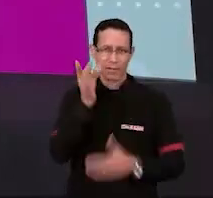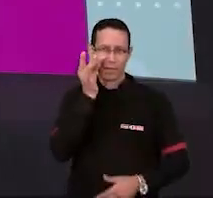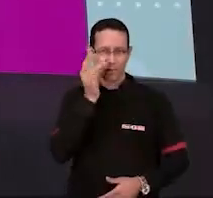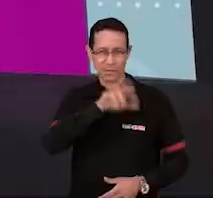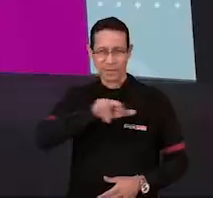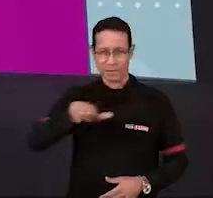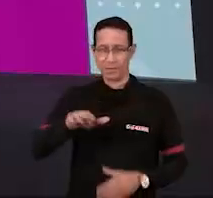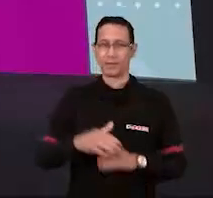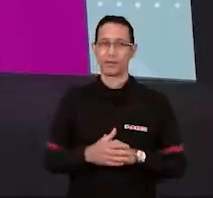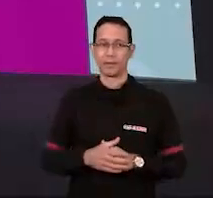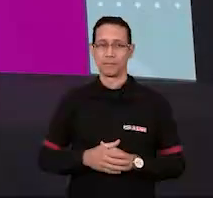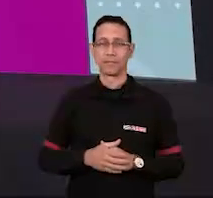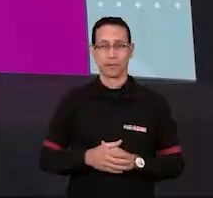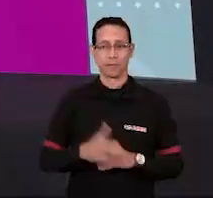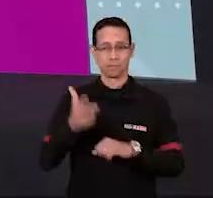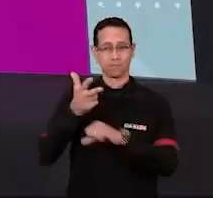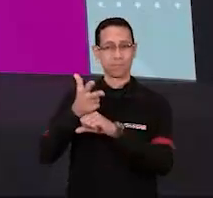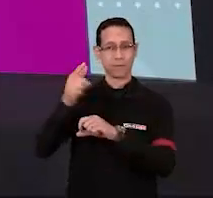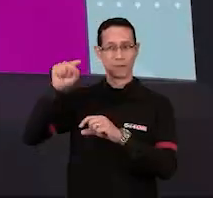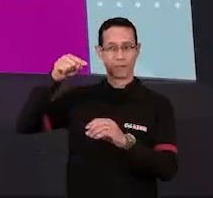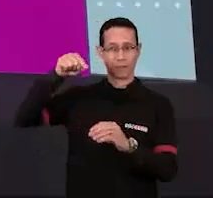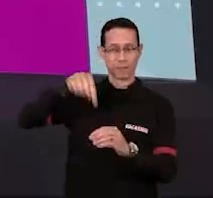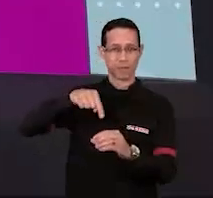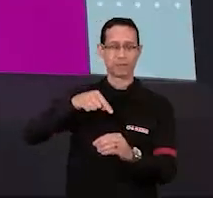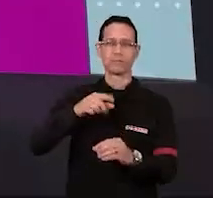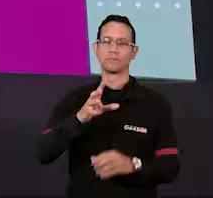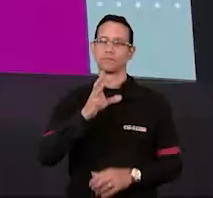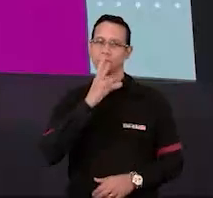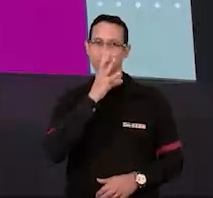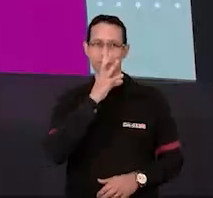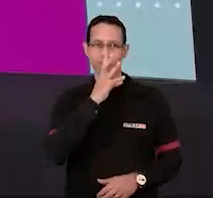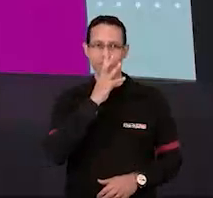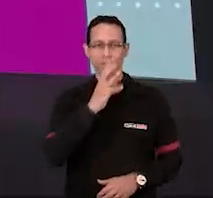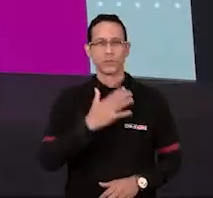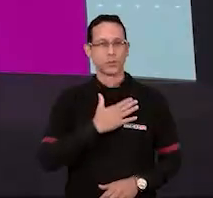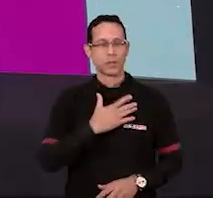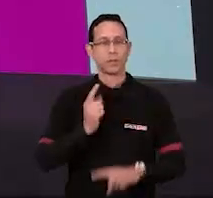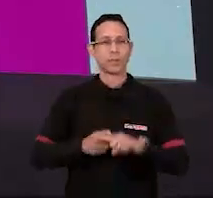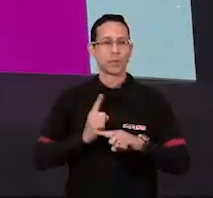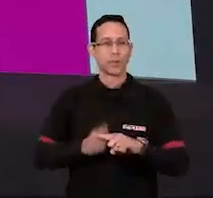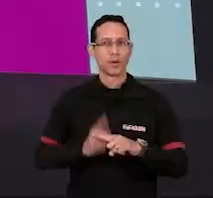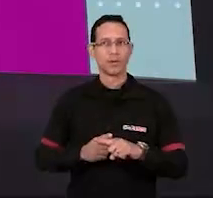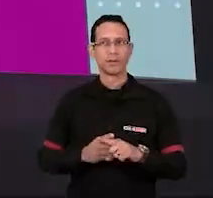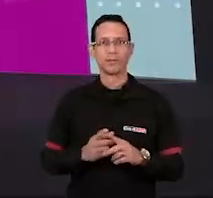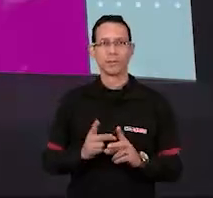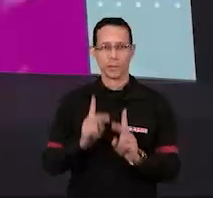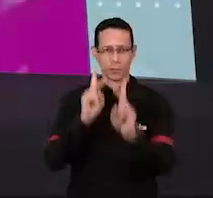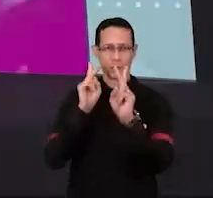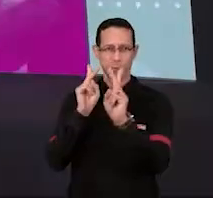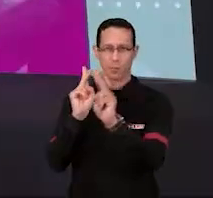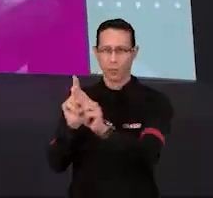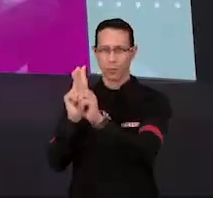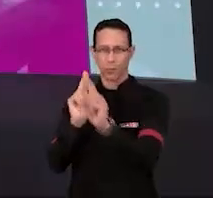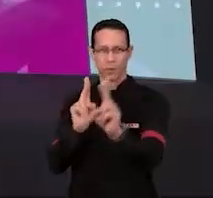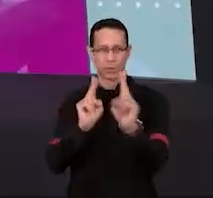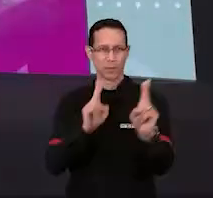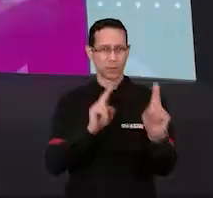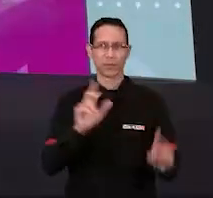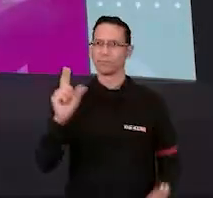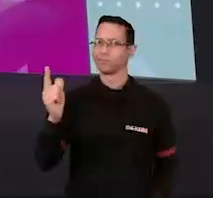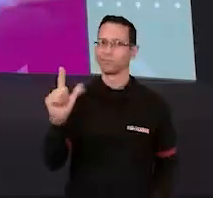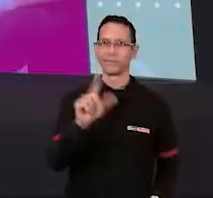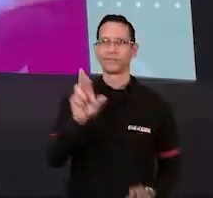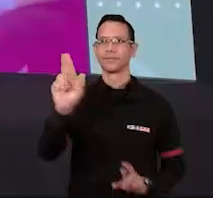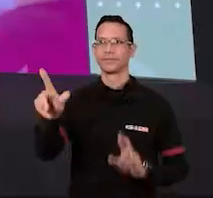é que a otoendoscopia é fascinante, porque você não tem uma otoendoscopia igual, né? Você até